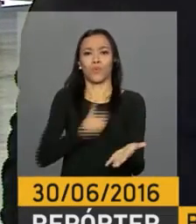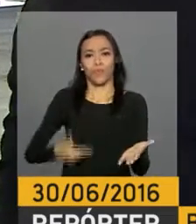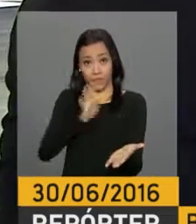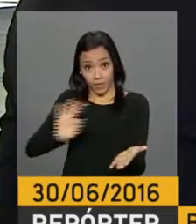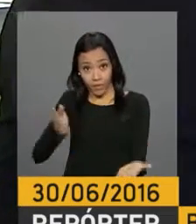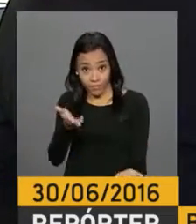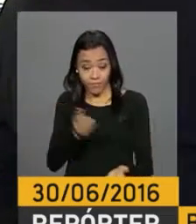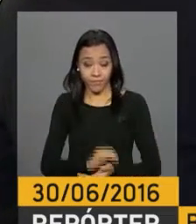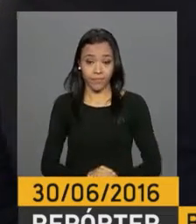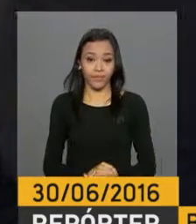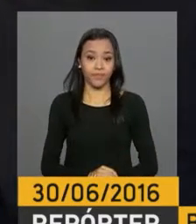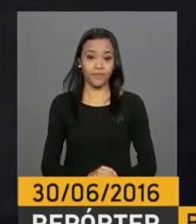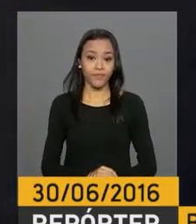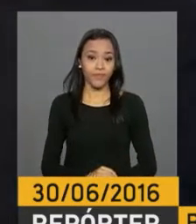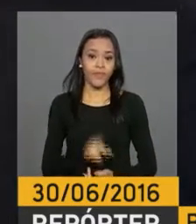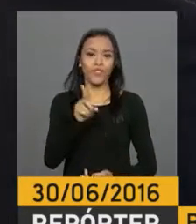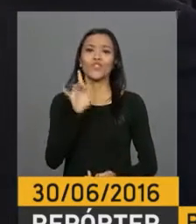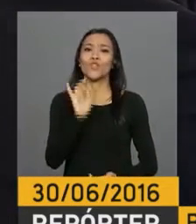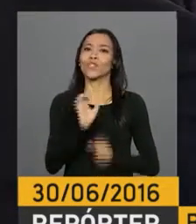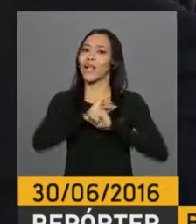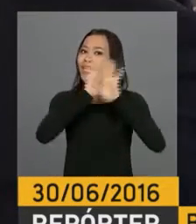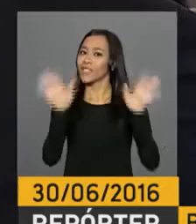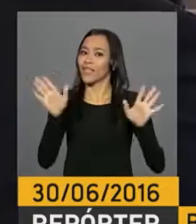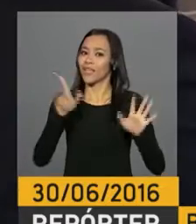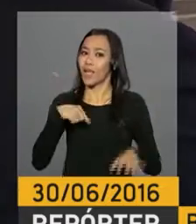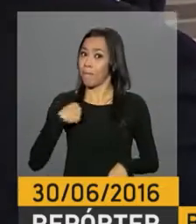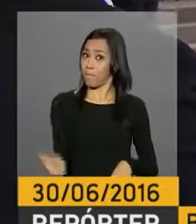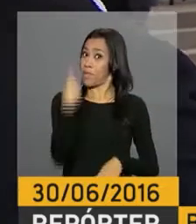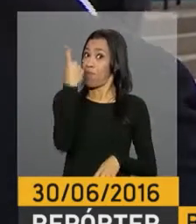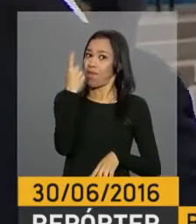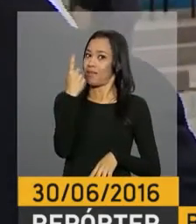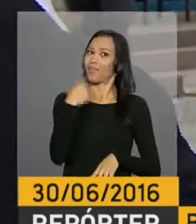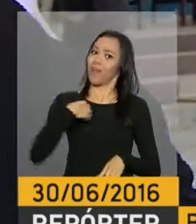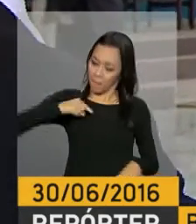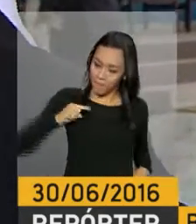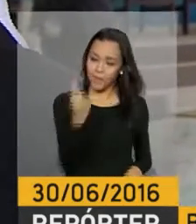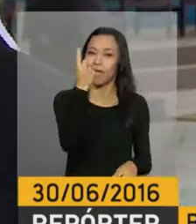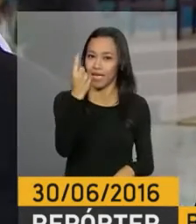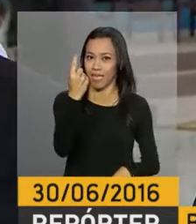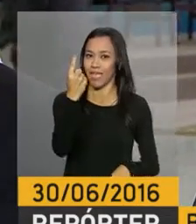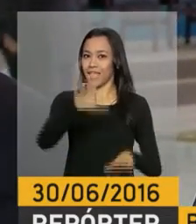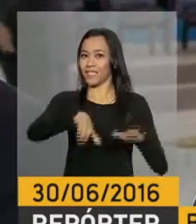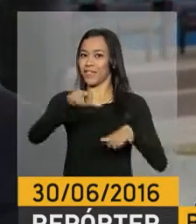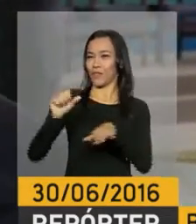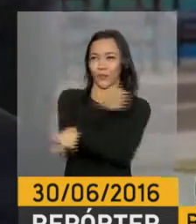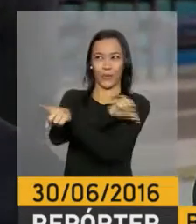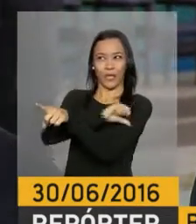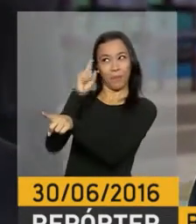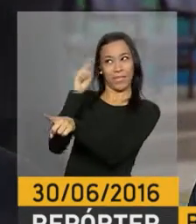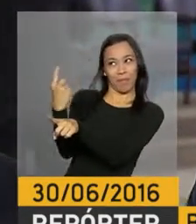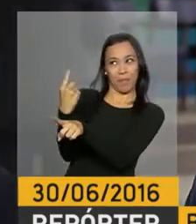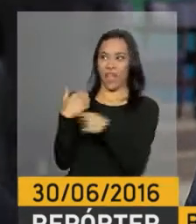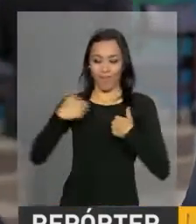não. Só para dar um esclarecimento, nós não somos uma das primeiras, nós somos a primeira. Embora o Rio pense que é, mas a CACB